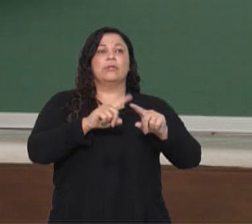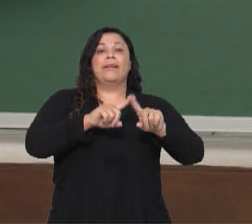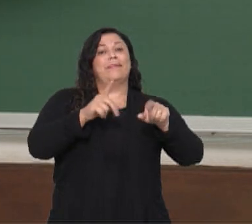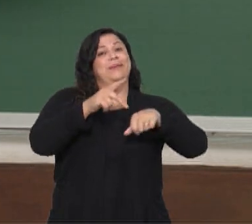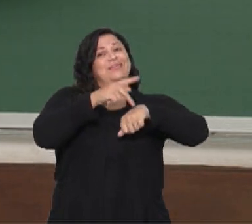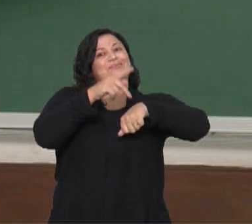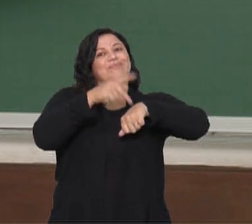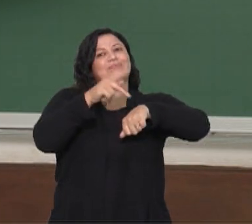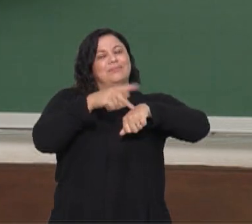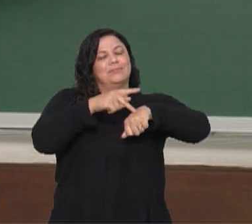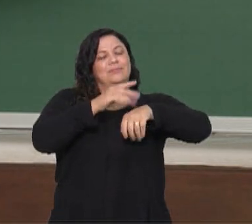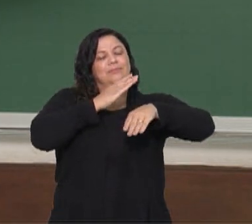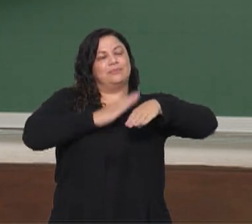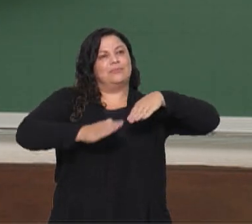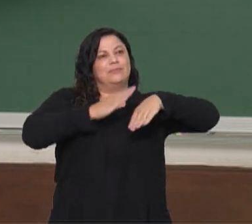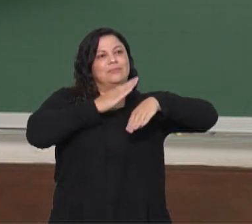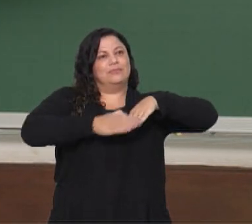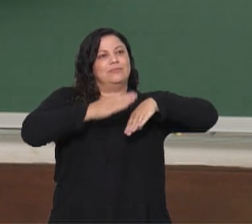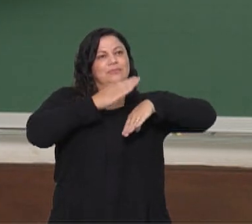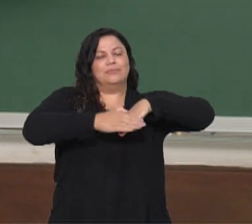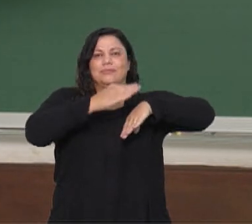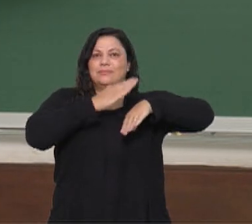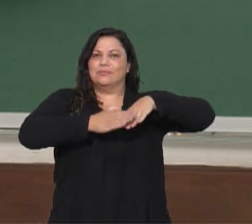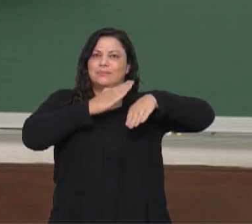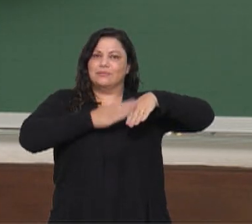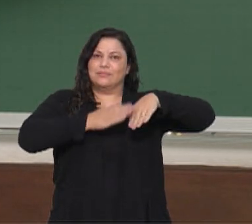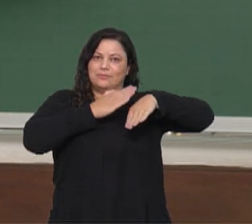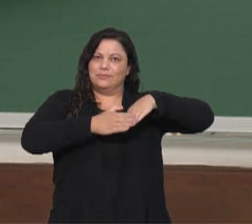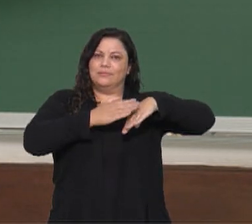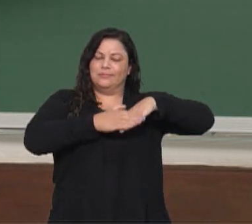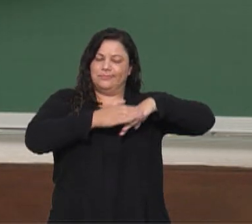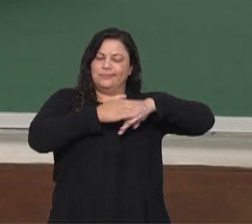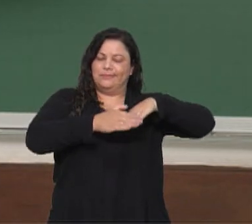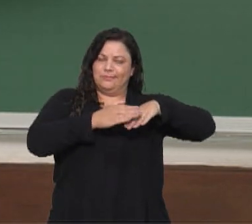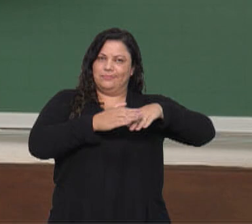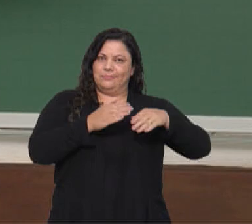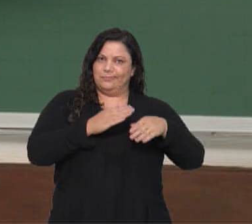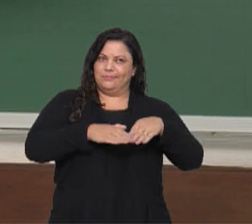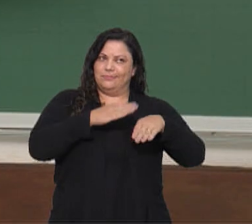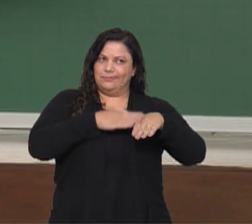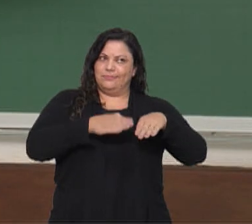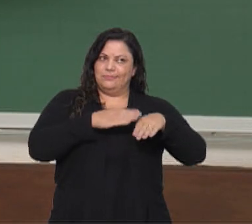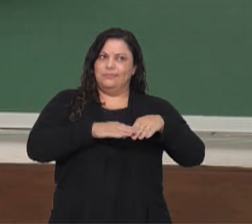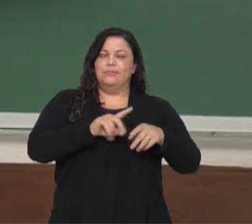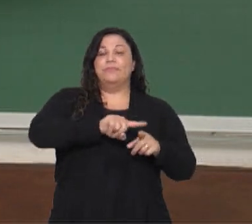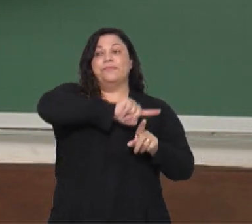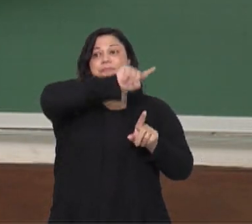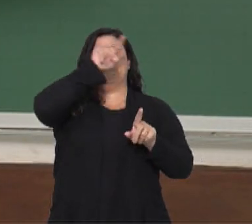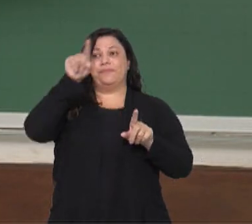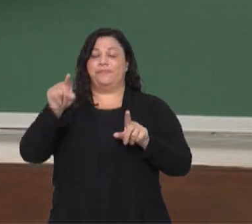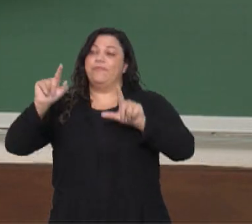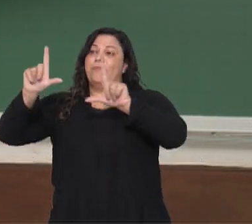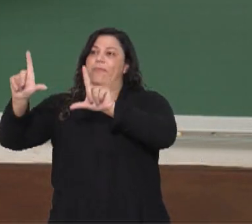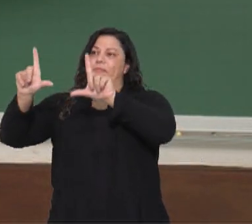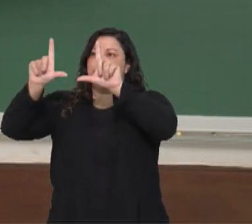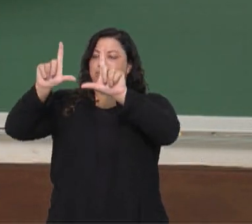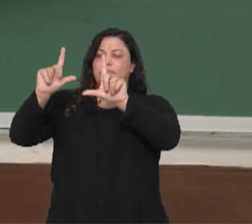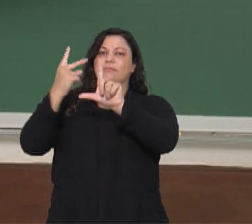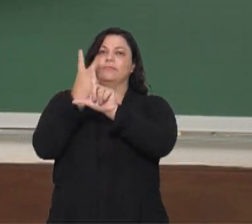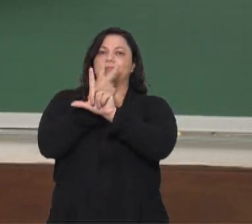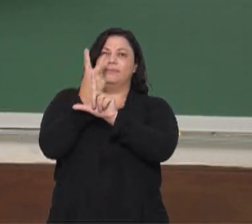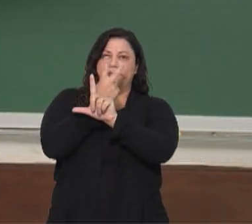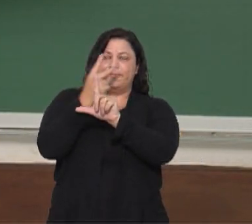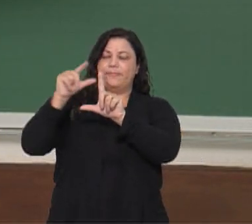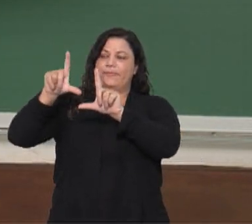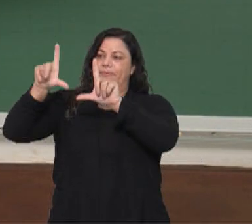pedra lascada. Esse é o movimento para se fazer essa pedra, para fazer essa ferramenta. Já essa ferramenta aqui,